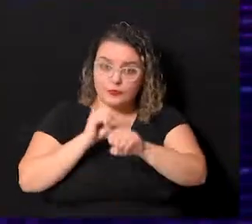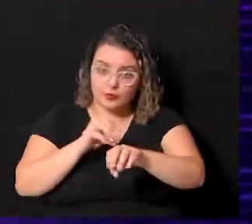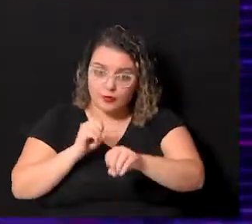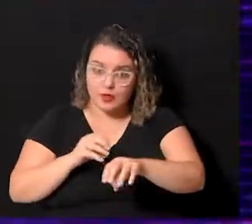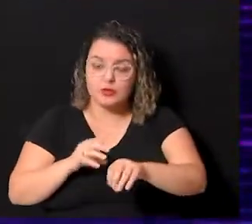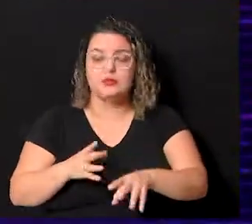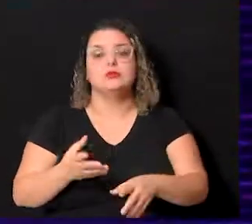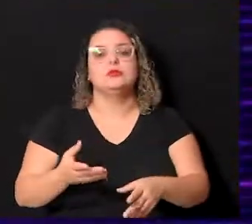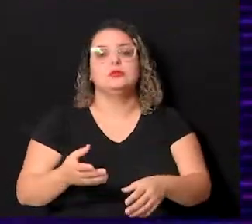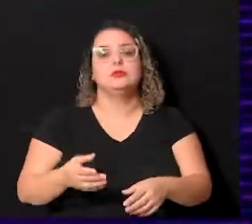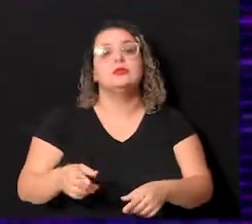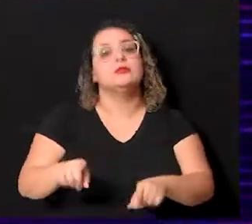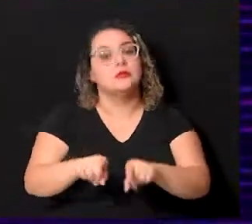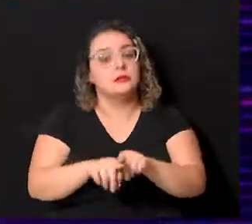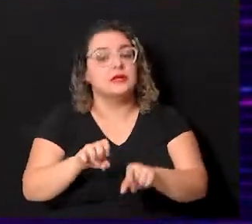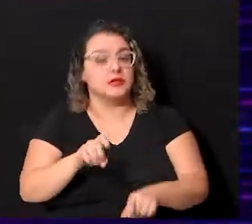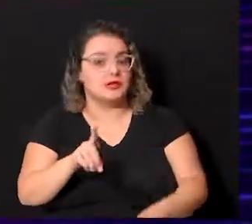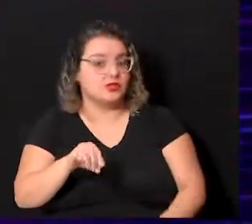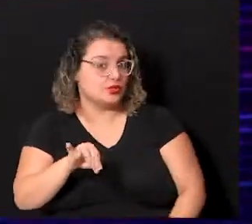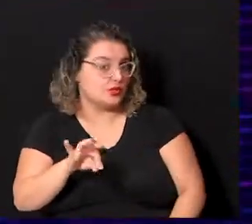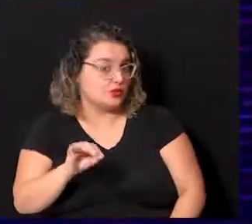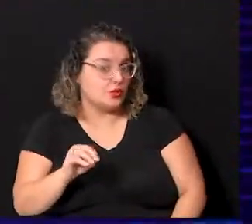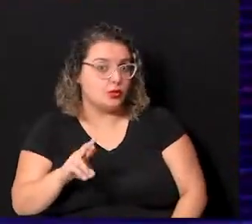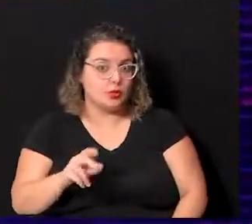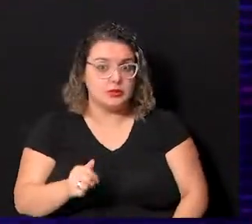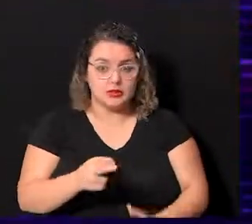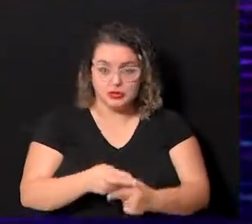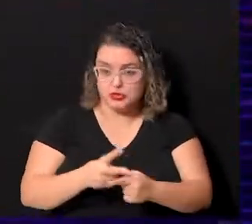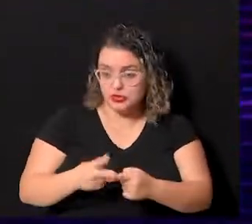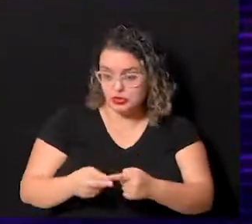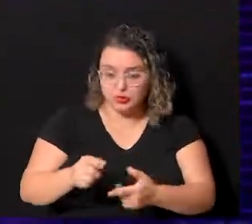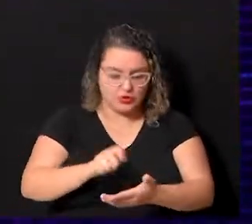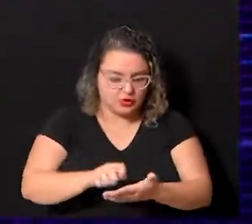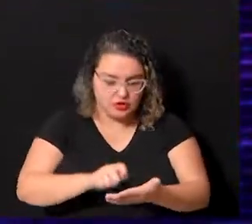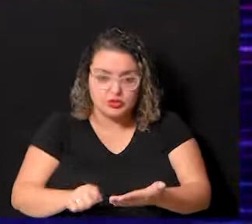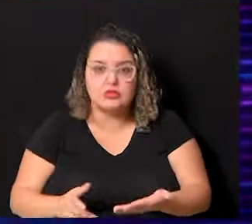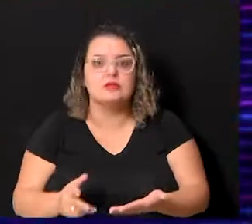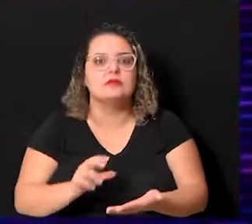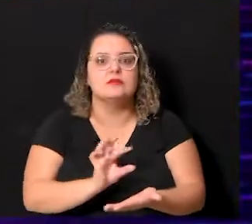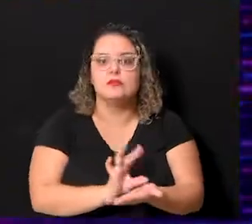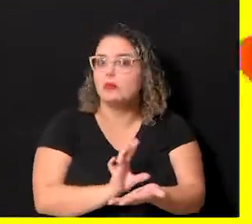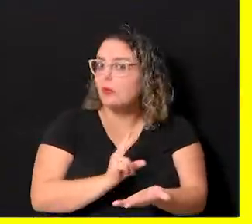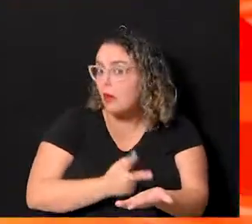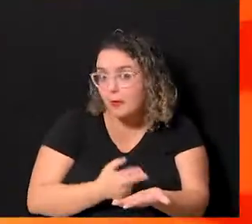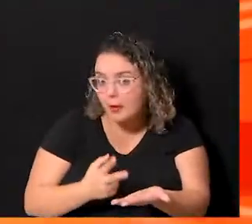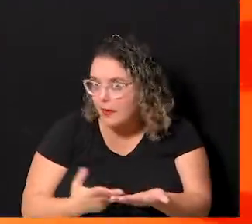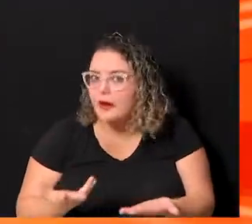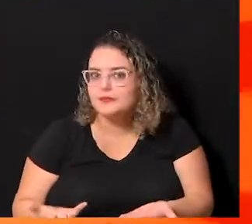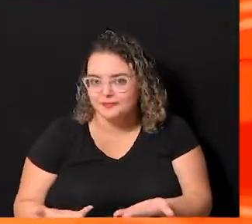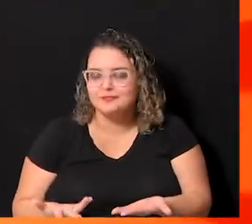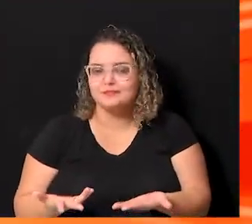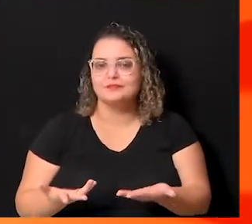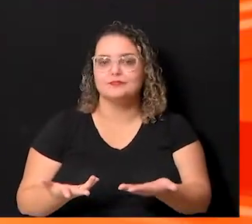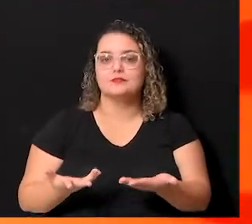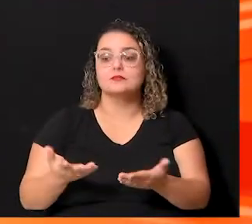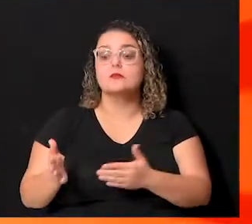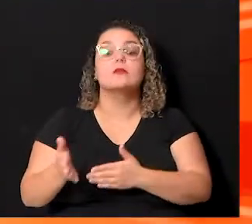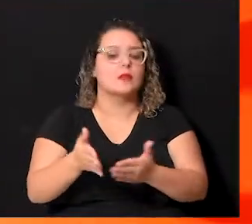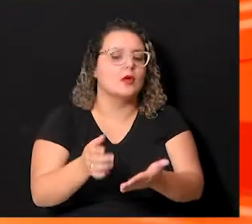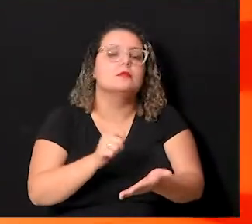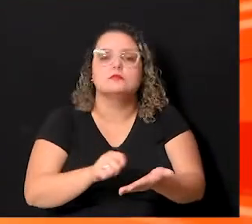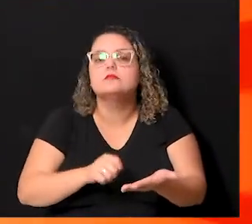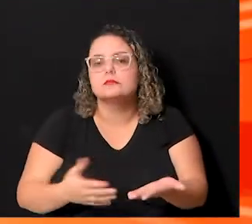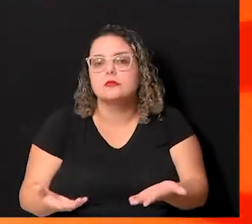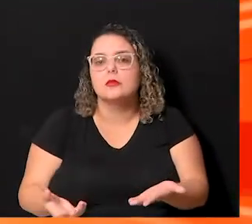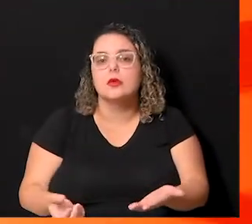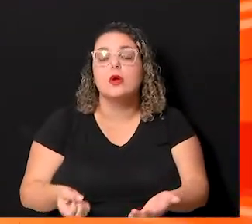aulas de curso criativo e também é editora, falou, então escreve 3 páginas aí por dia. Com um direcionamento que era assim, pode ser